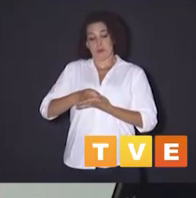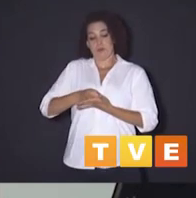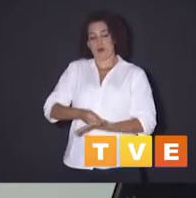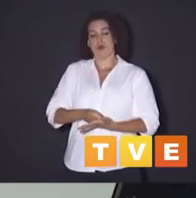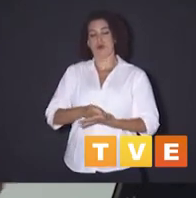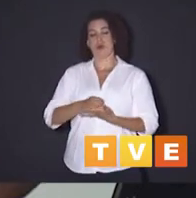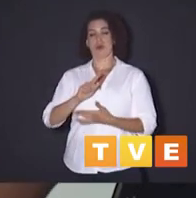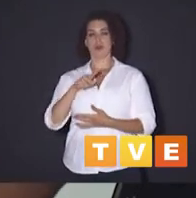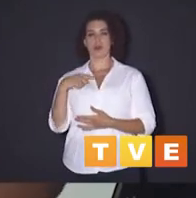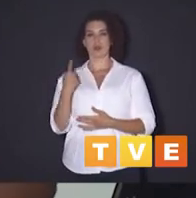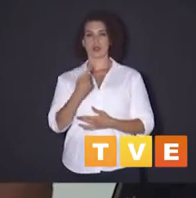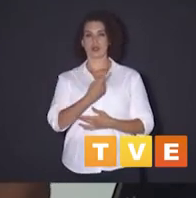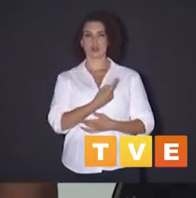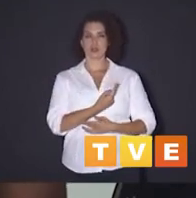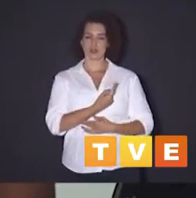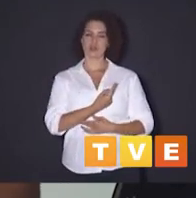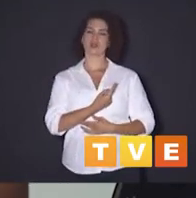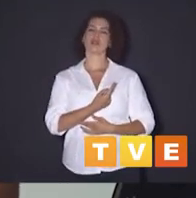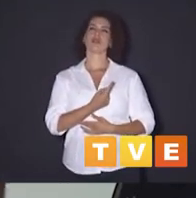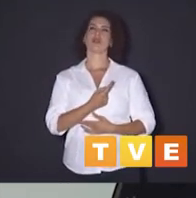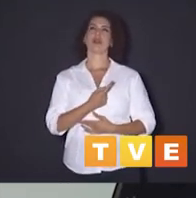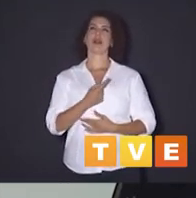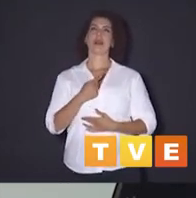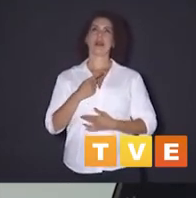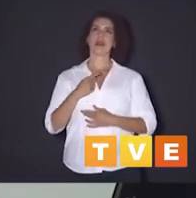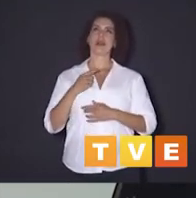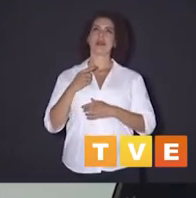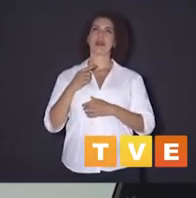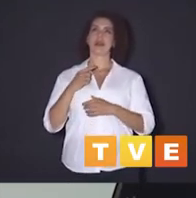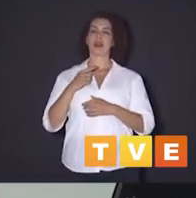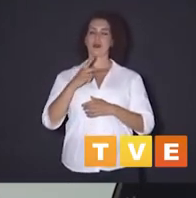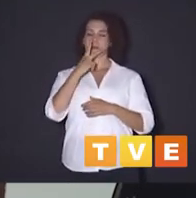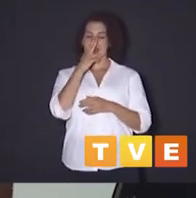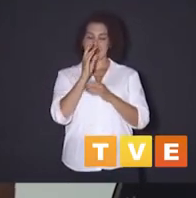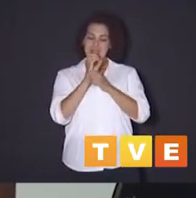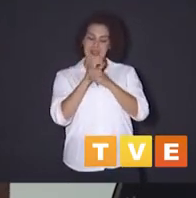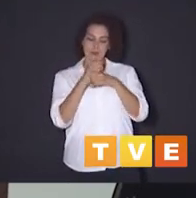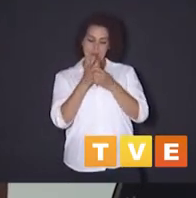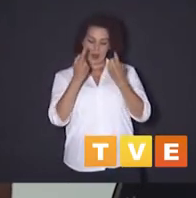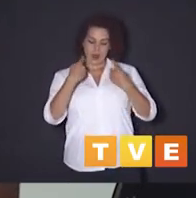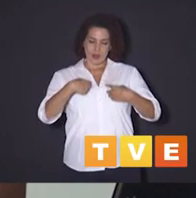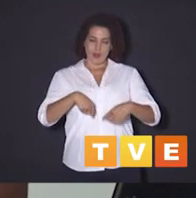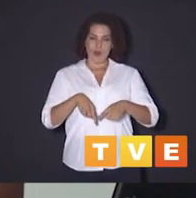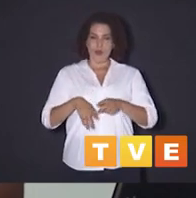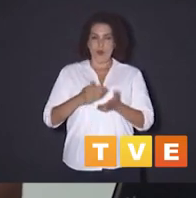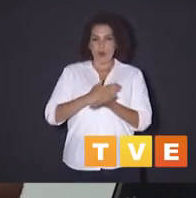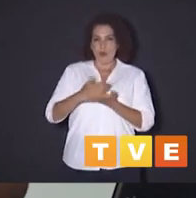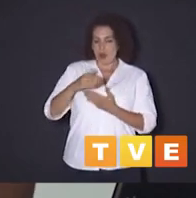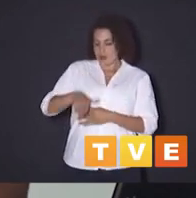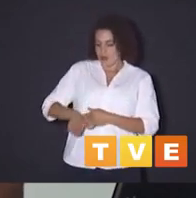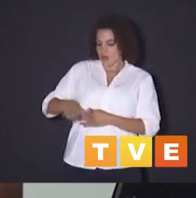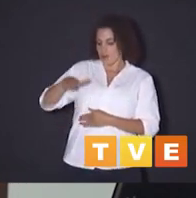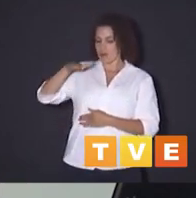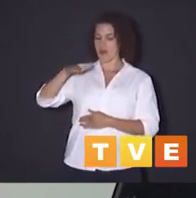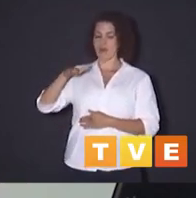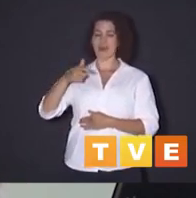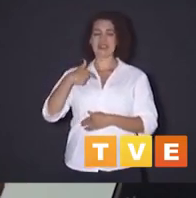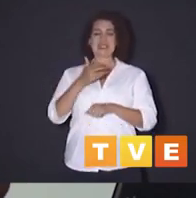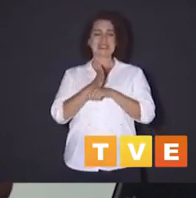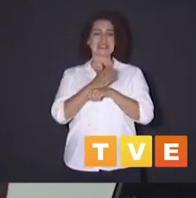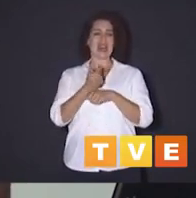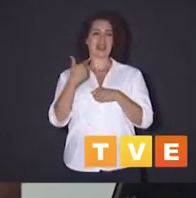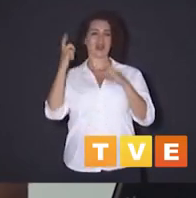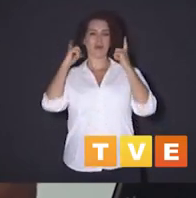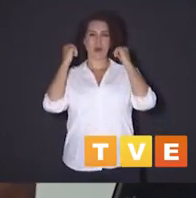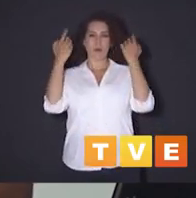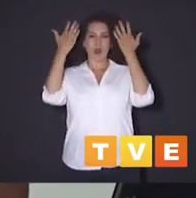somos nós fomos compulsoriamente transformadas em laboratório disso desde a infância eu tive o meu cabelo alisado muito cedo assim